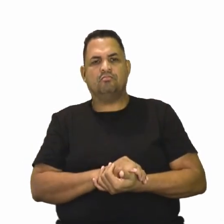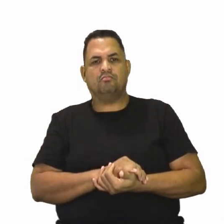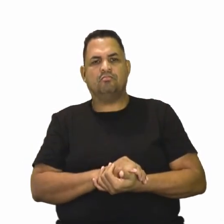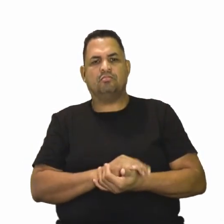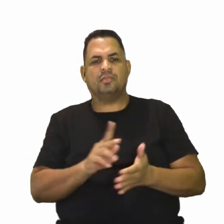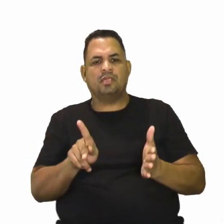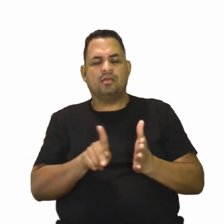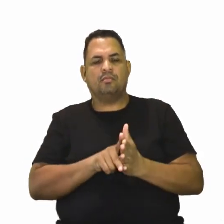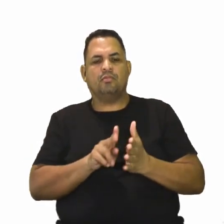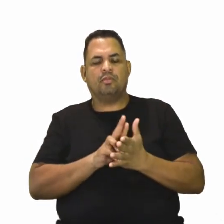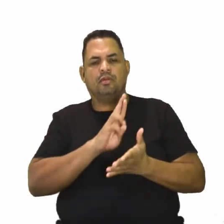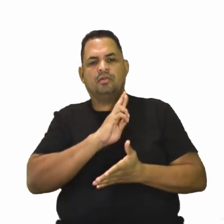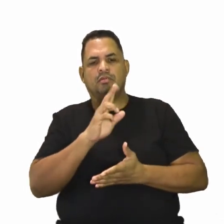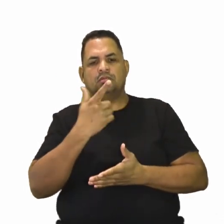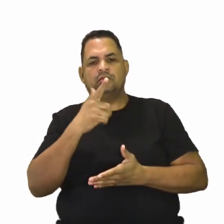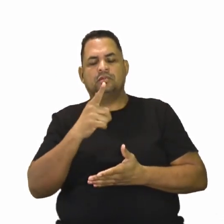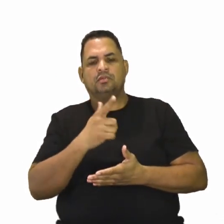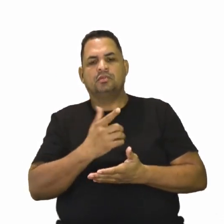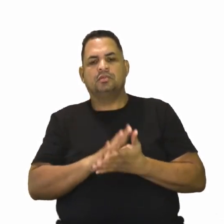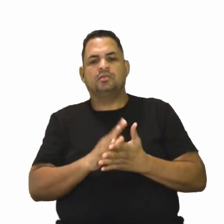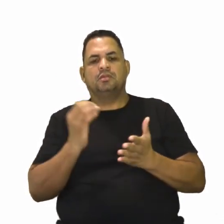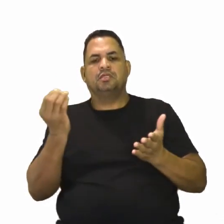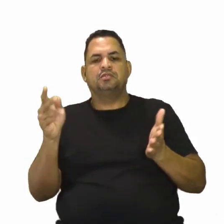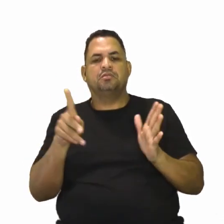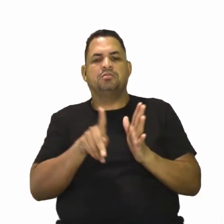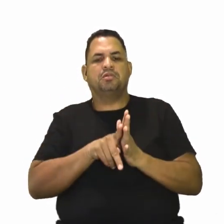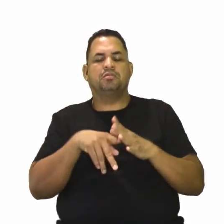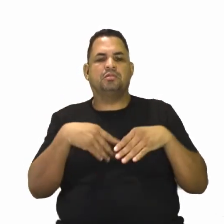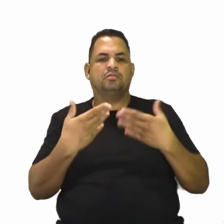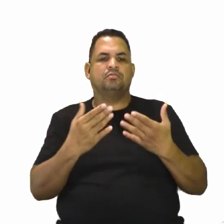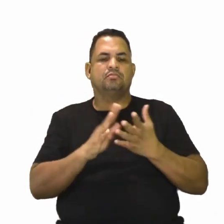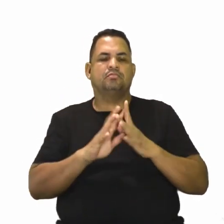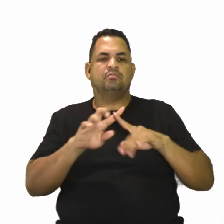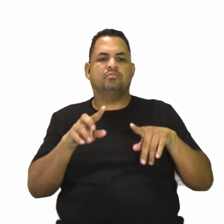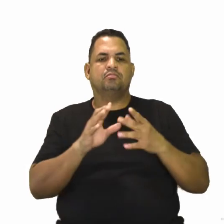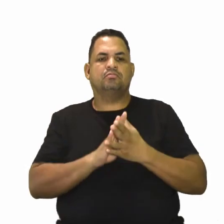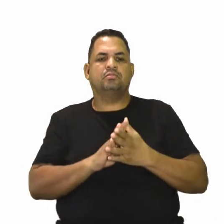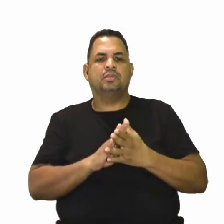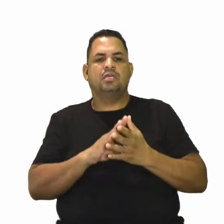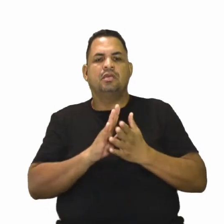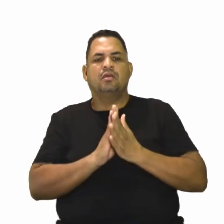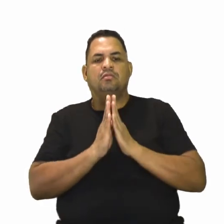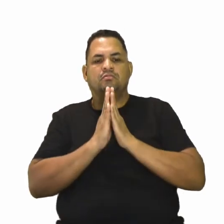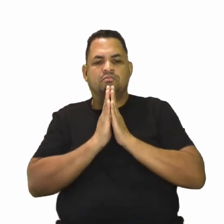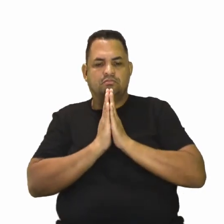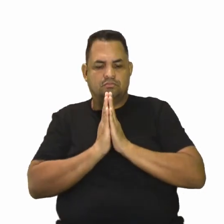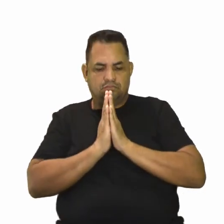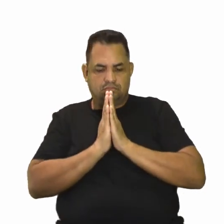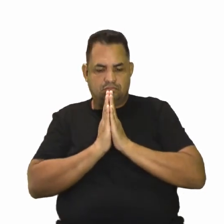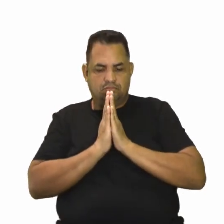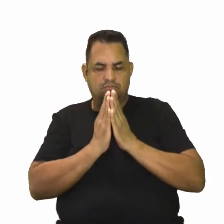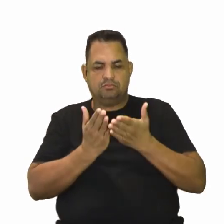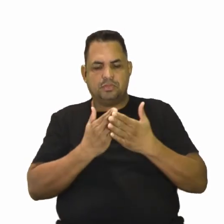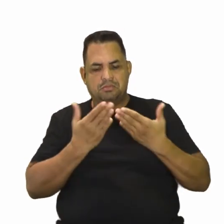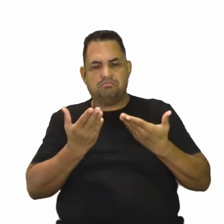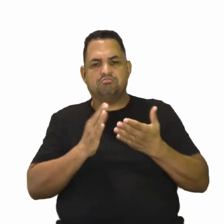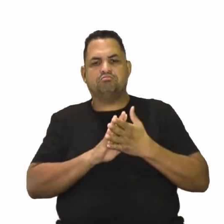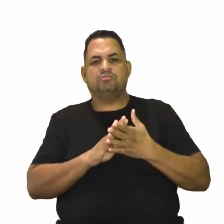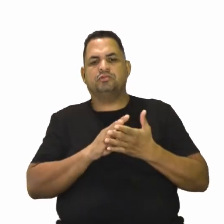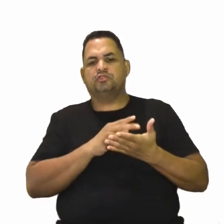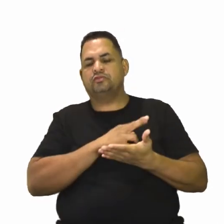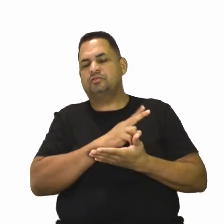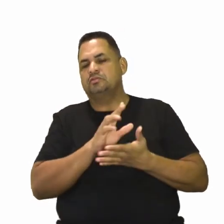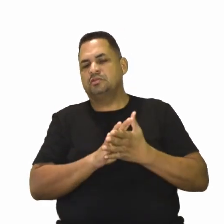a própria religião, que a China não tem uma religião oficial, mas só que o budismo é a religião com o maior número de seguidores lá na